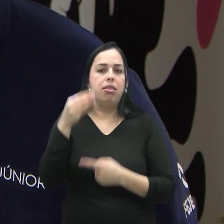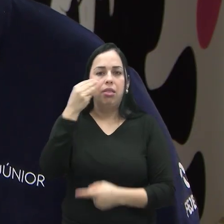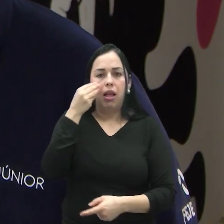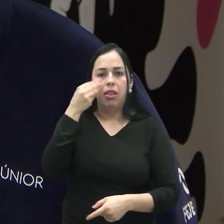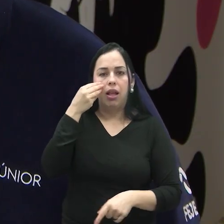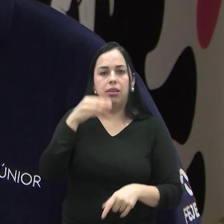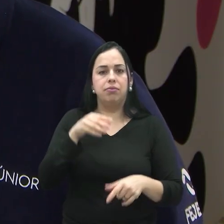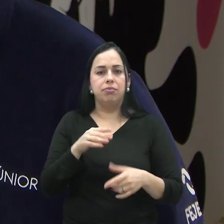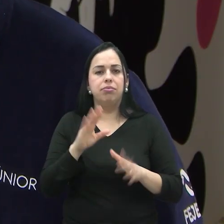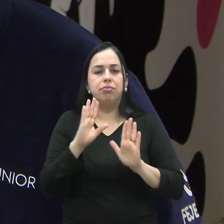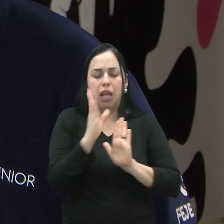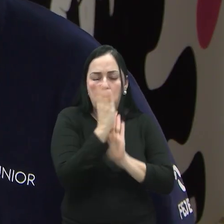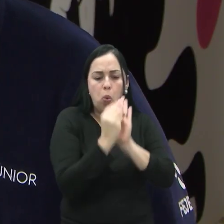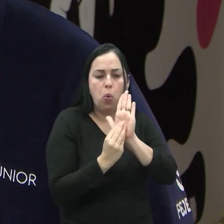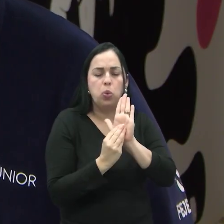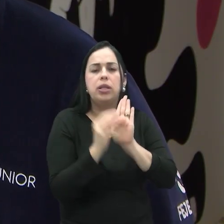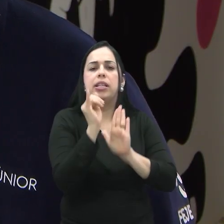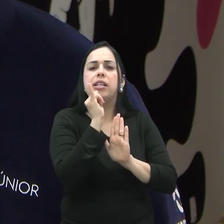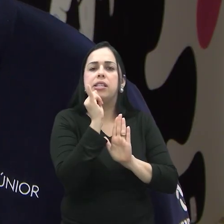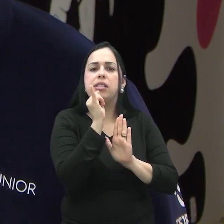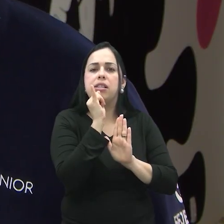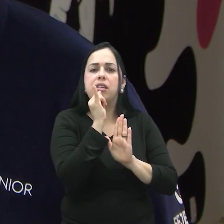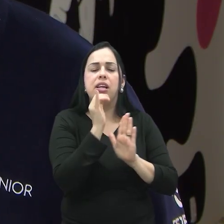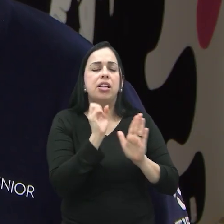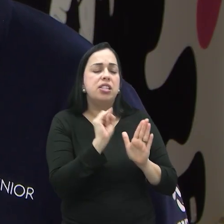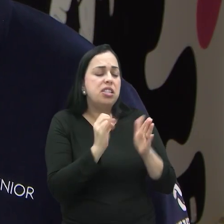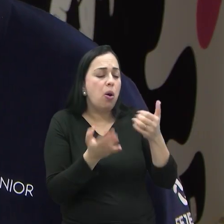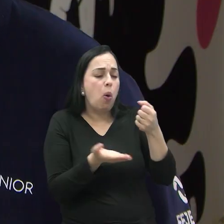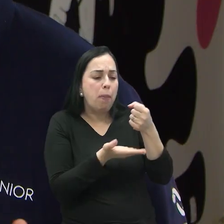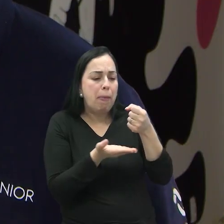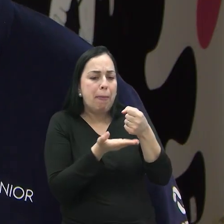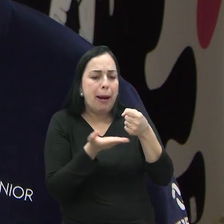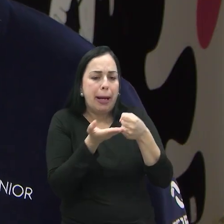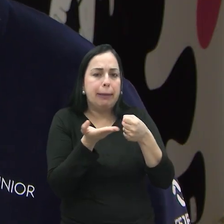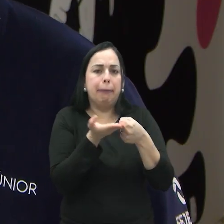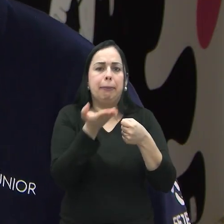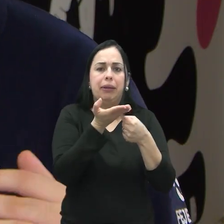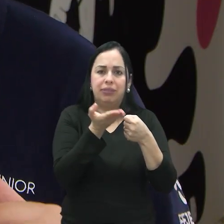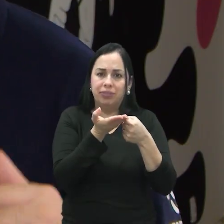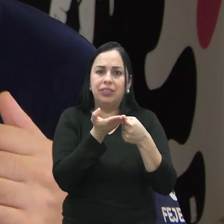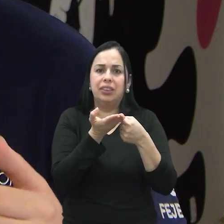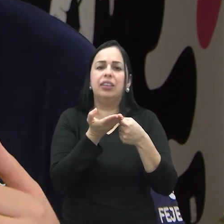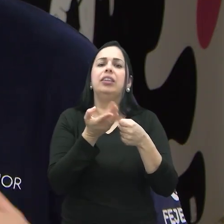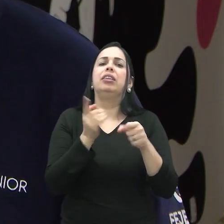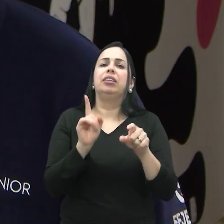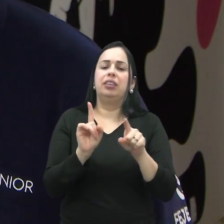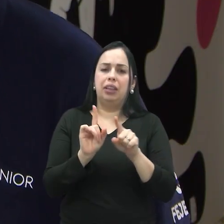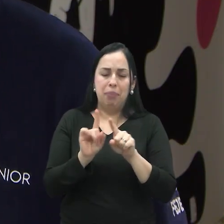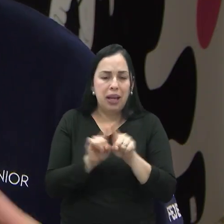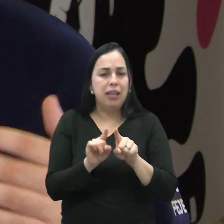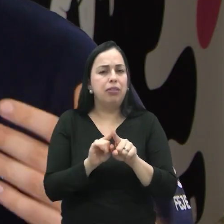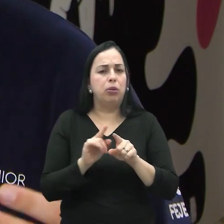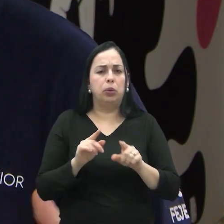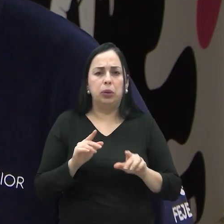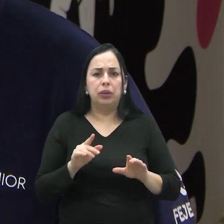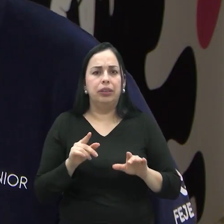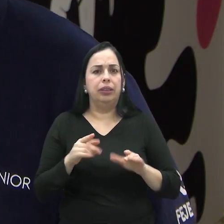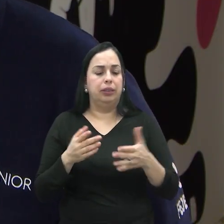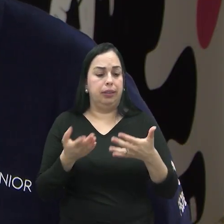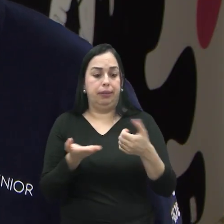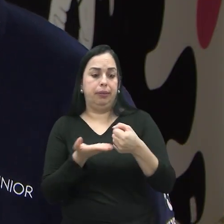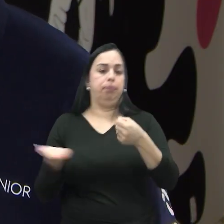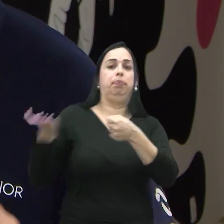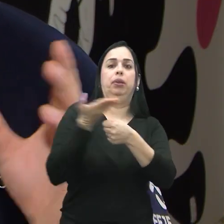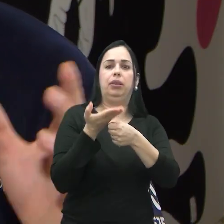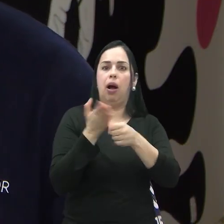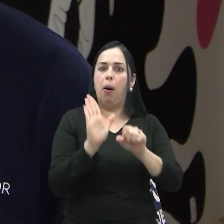de tentar deixar as matérias, se eu entrei num nível muito básico, tentar evoluir todas para um nível intermediário, todas para um nível bom, não